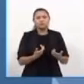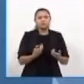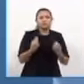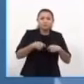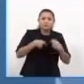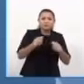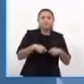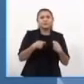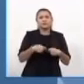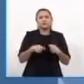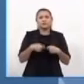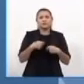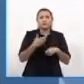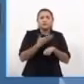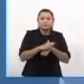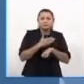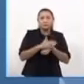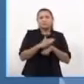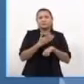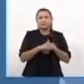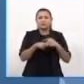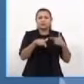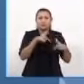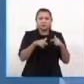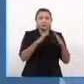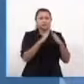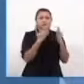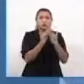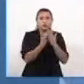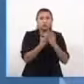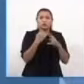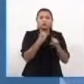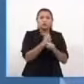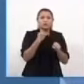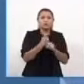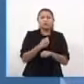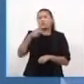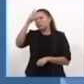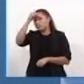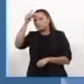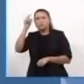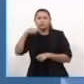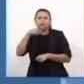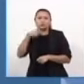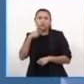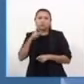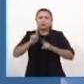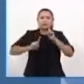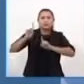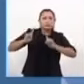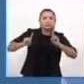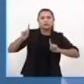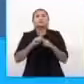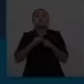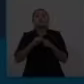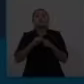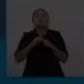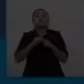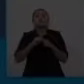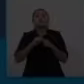pessoas precisando ser capacitadas para emprego, escolas para reformar e o prefeito não tira porque não consegue fazer licitação que não seja corrupção.